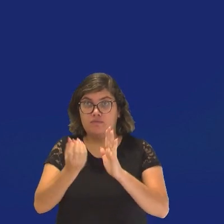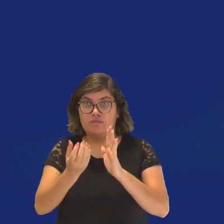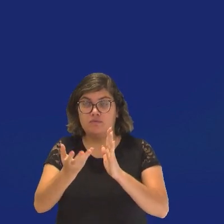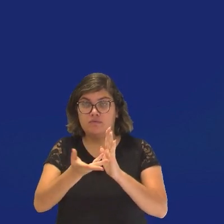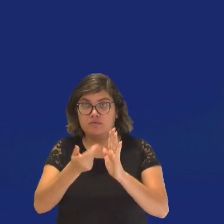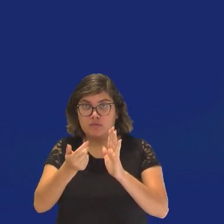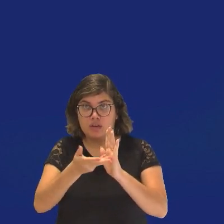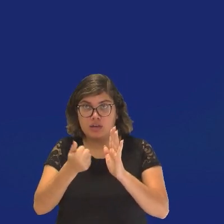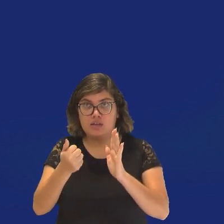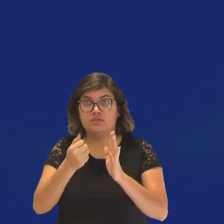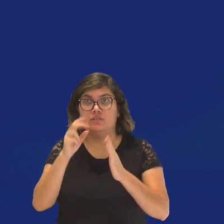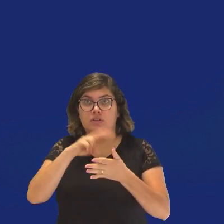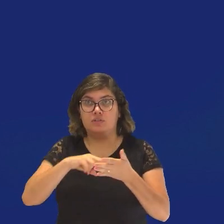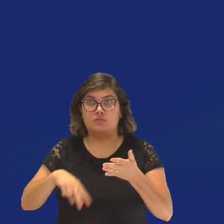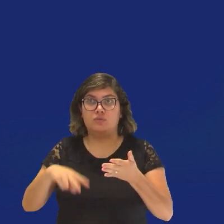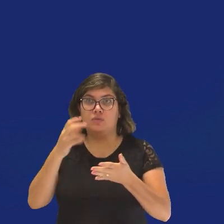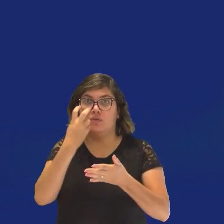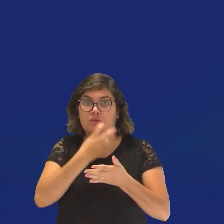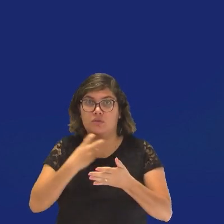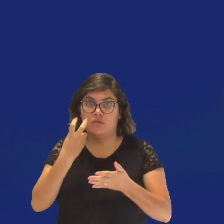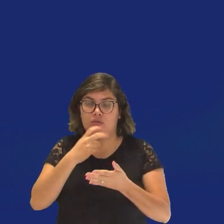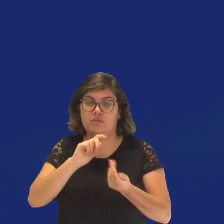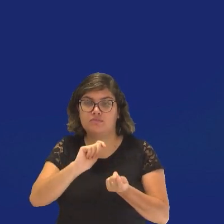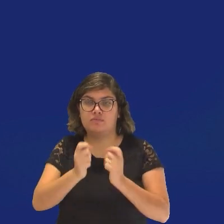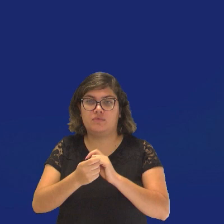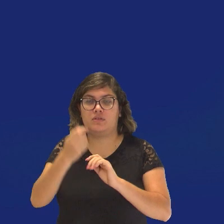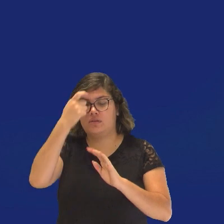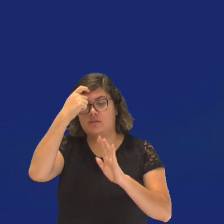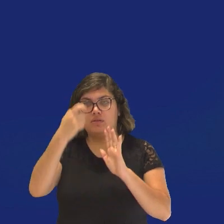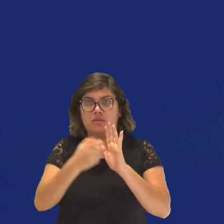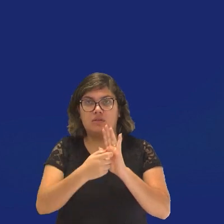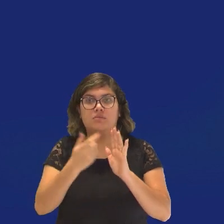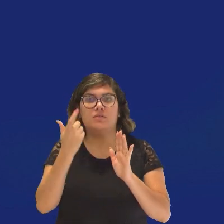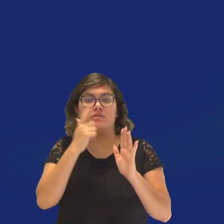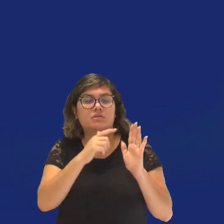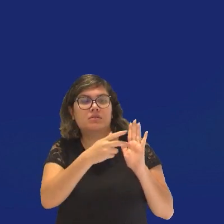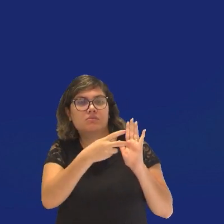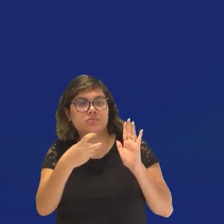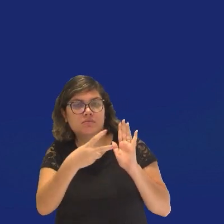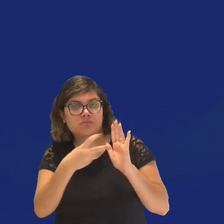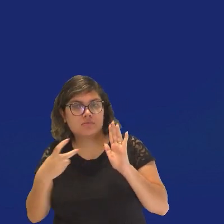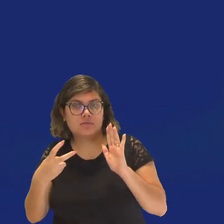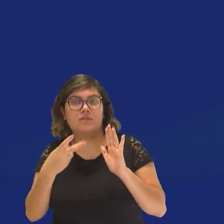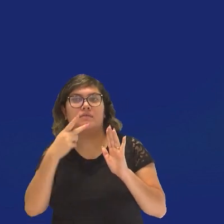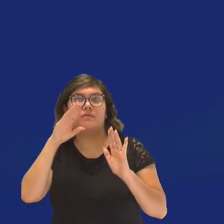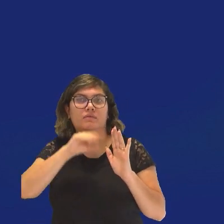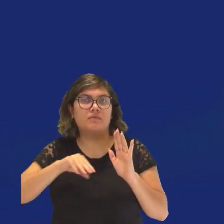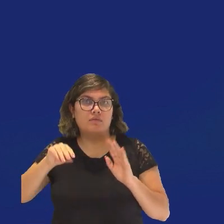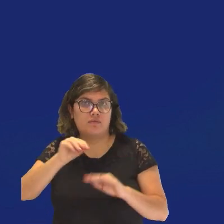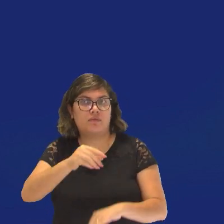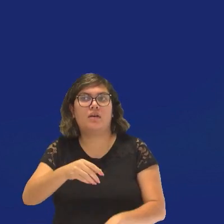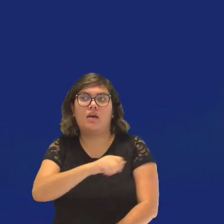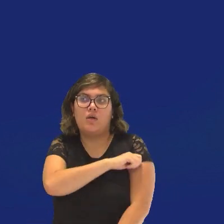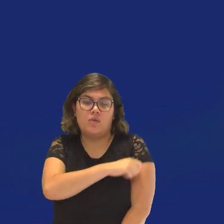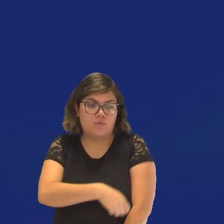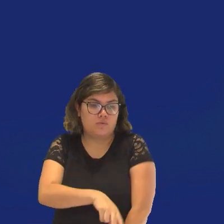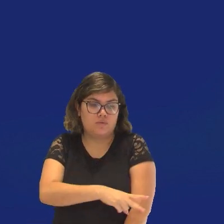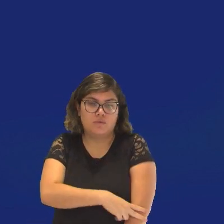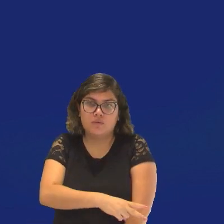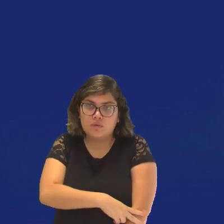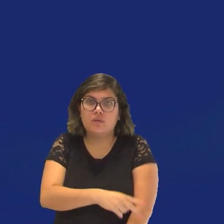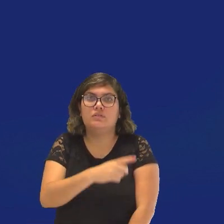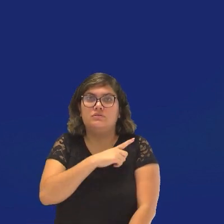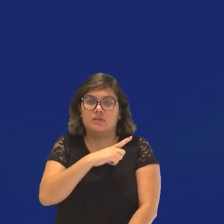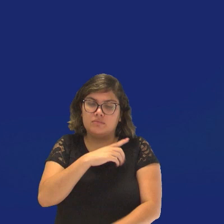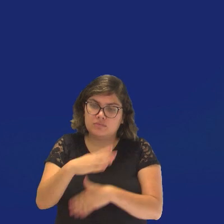correções baseadas em aplicações de inteligência artificial, para o reconhecimento de fala de alunos do segundo ano do ensino fundamental a partir de processamento